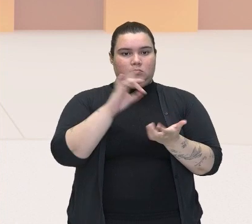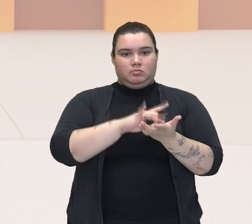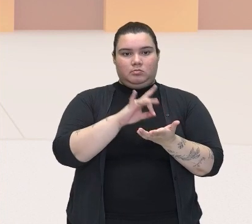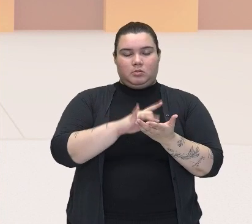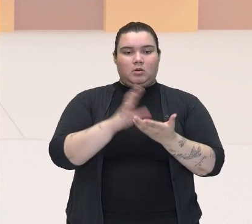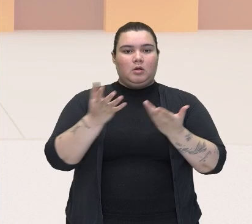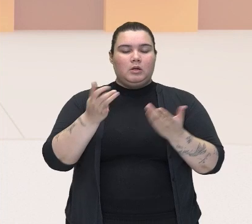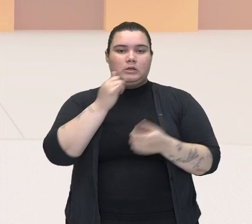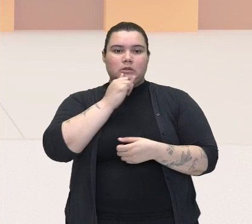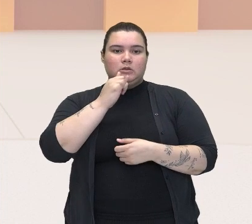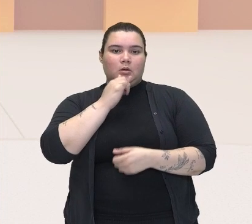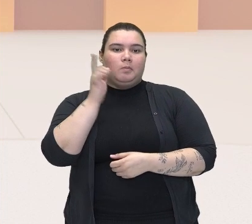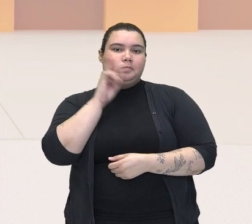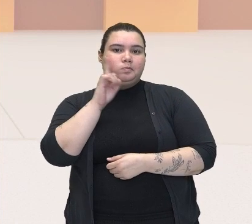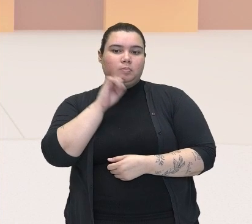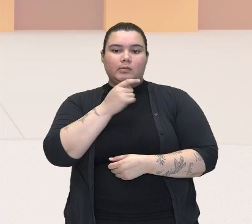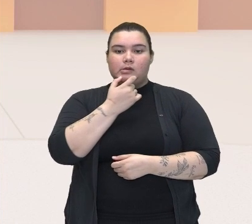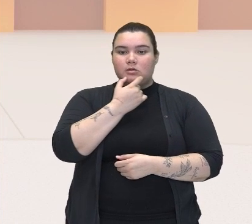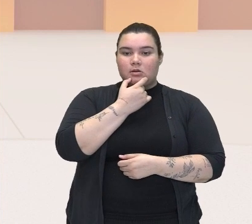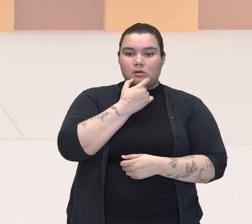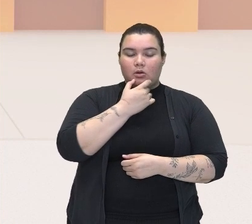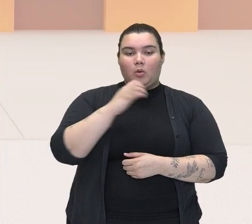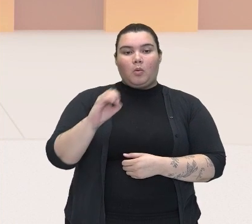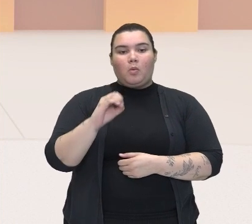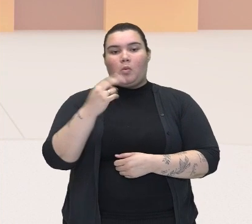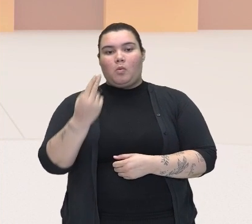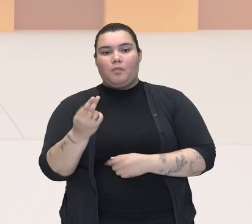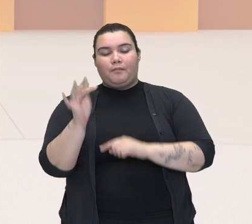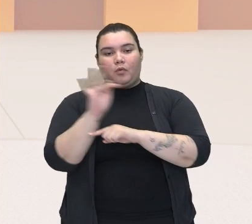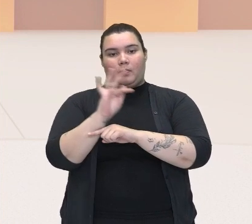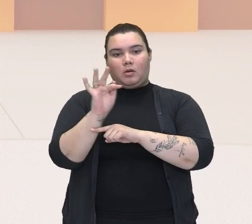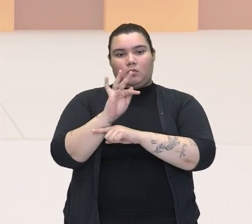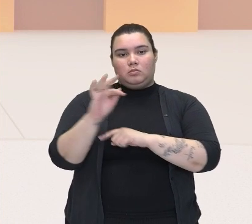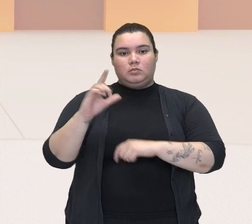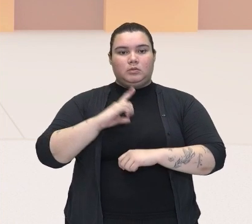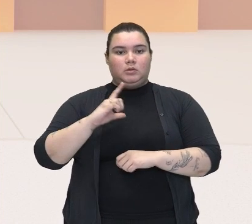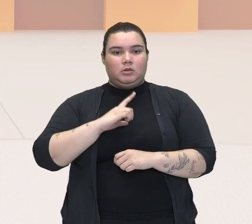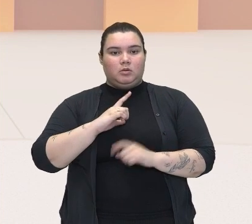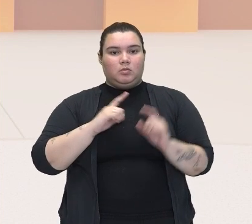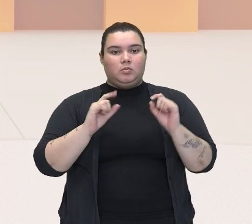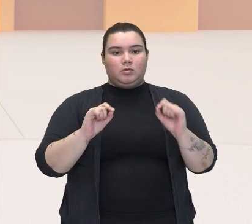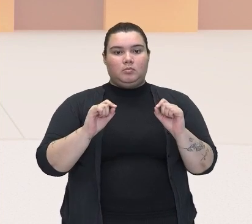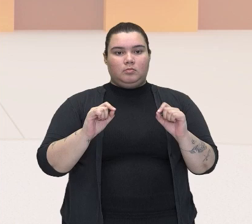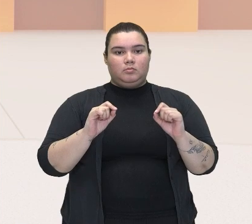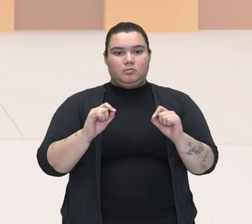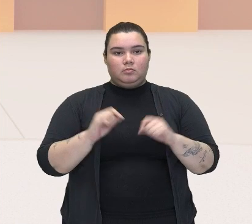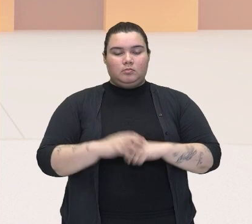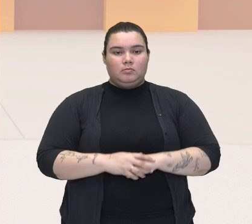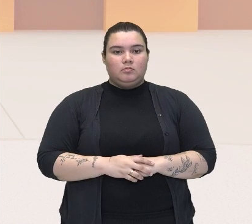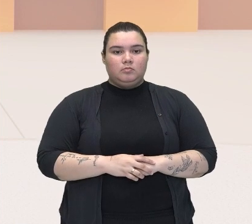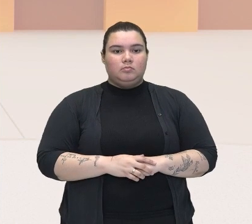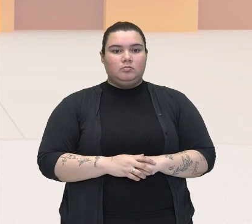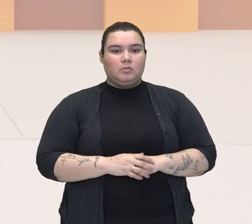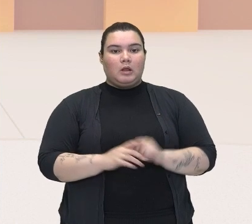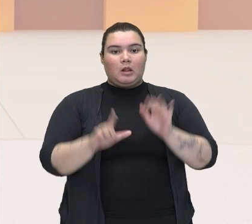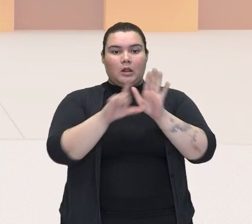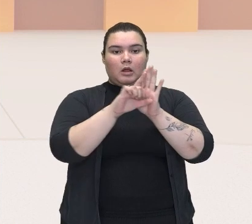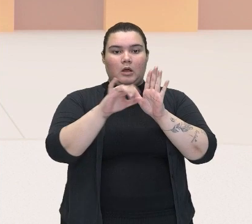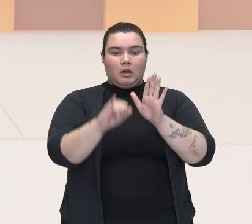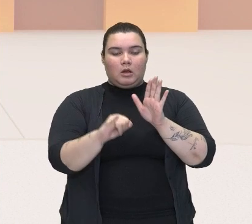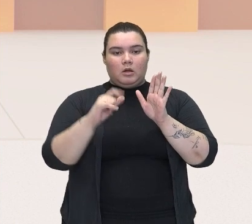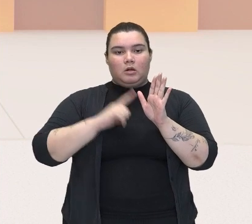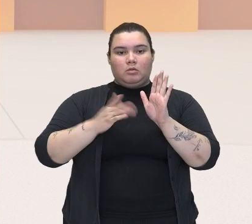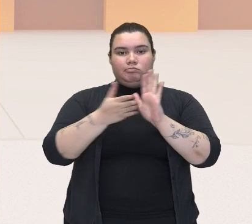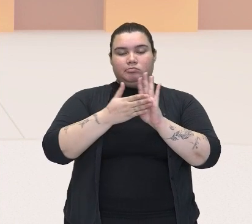Estados Unidos e na Inglaterra, ou formal, quando existe uma interdição legal de